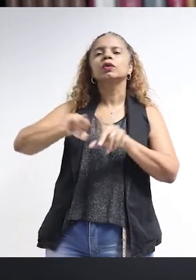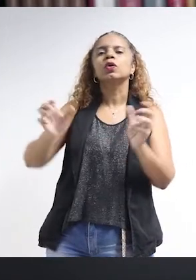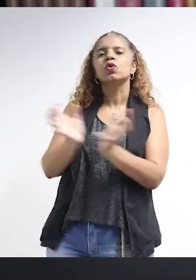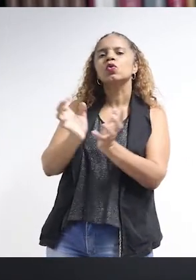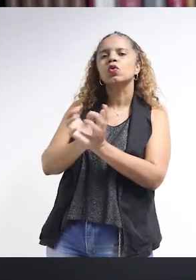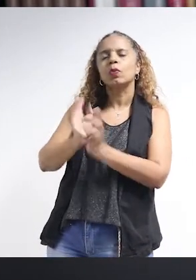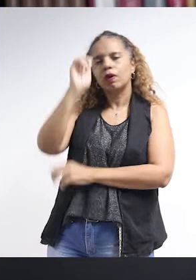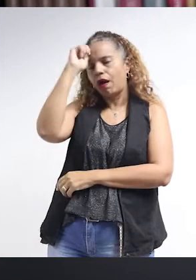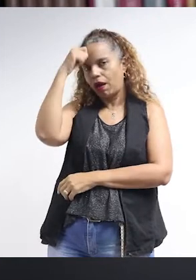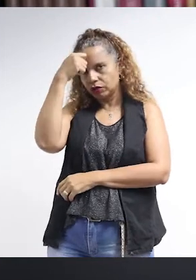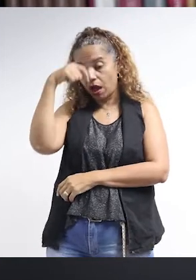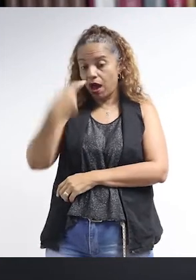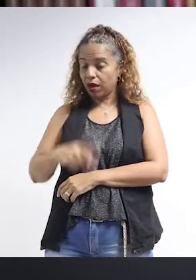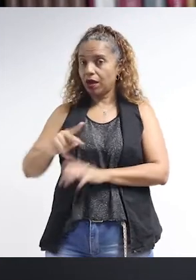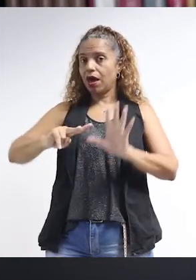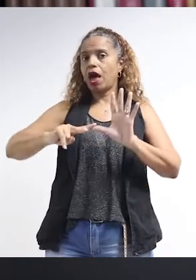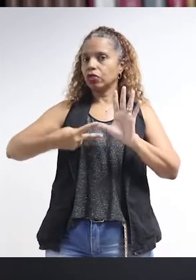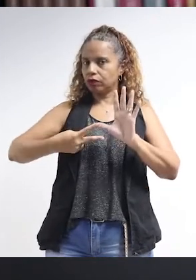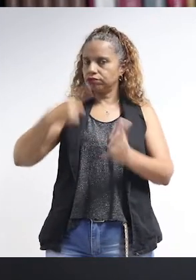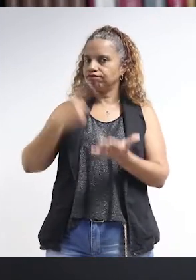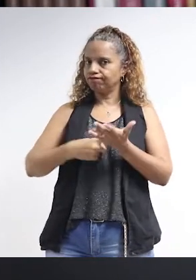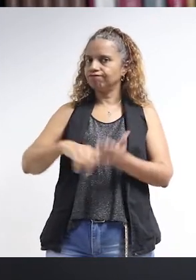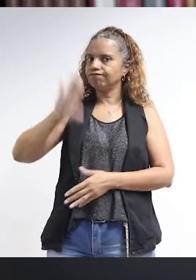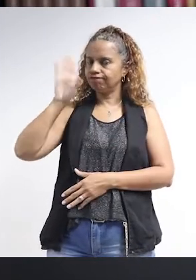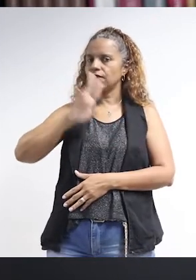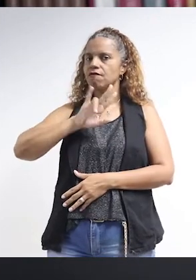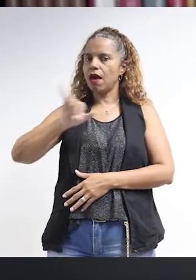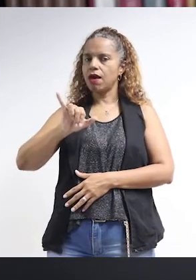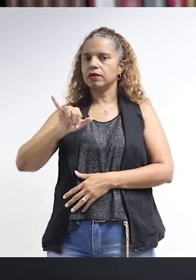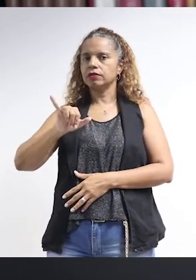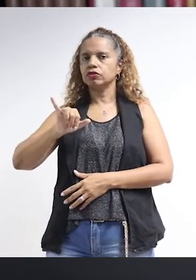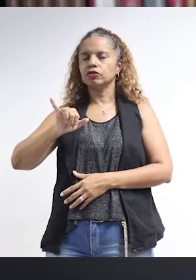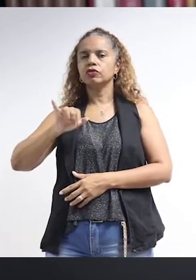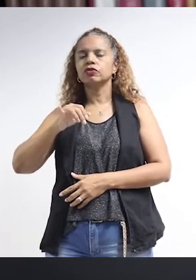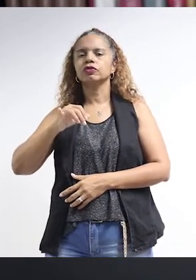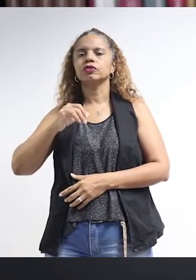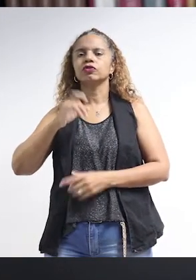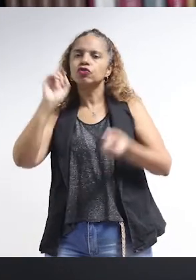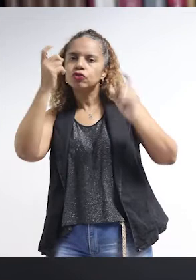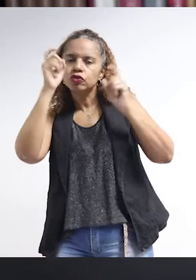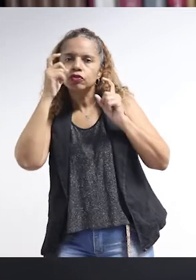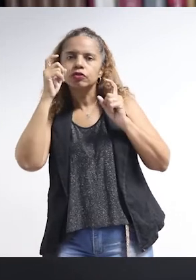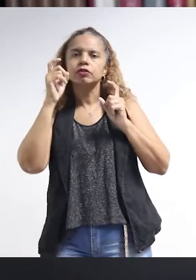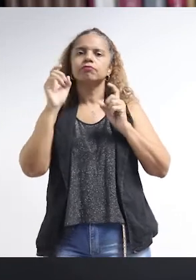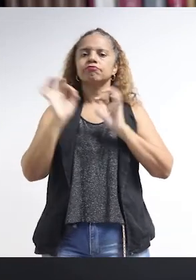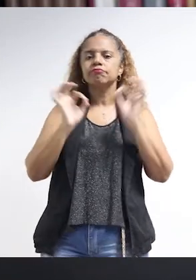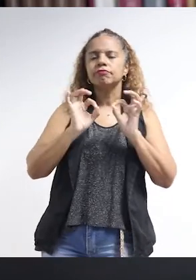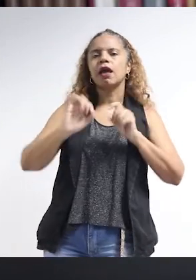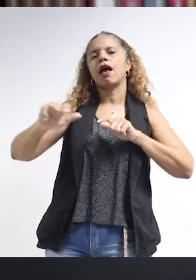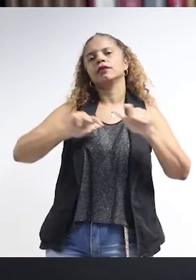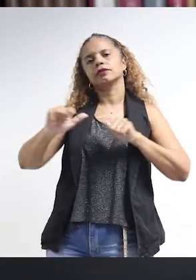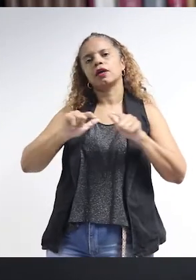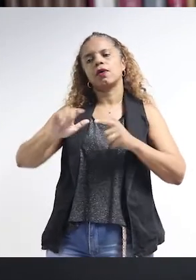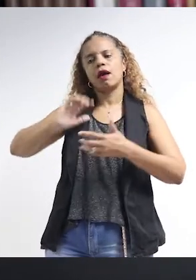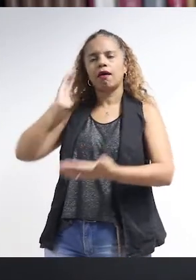da ADUFSE, se compromete com a formulação, com o desenvolvimento de ações no